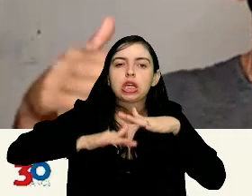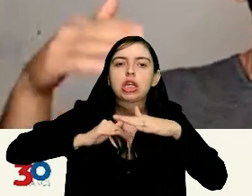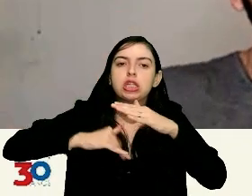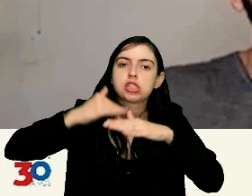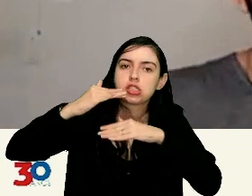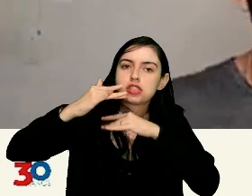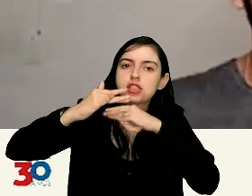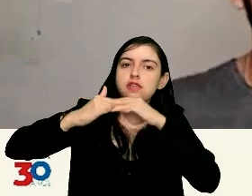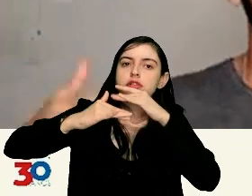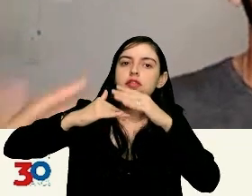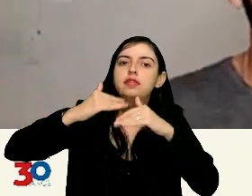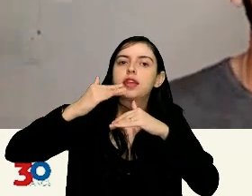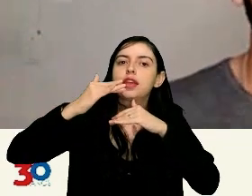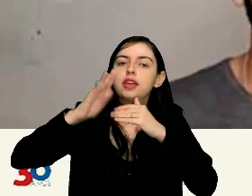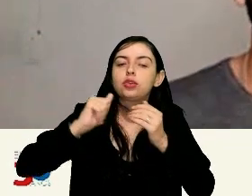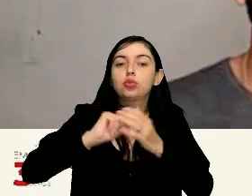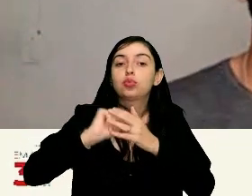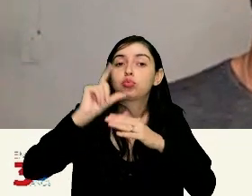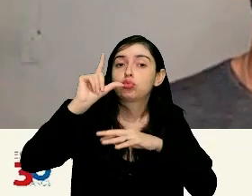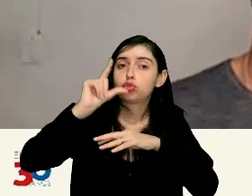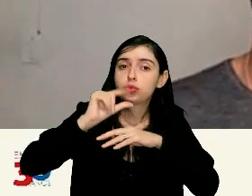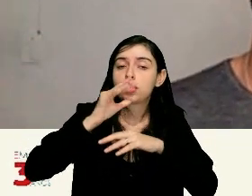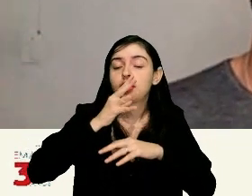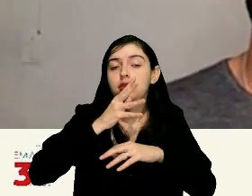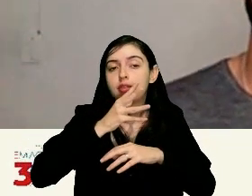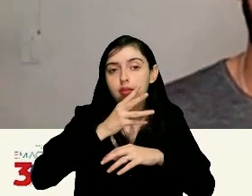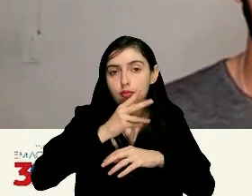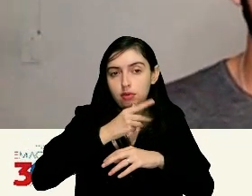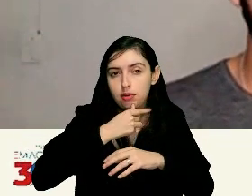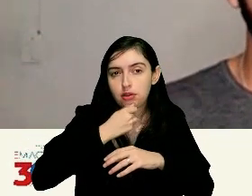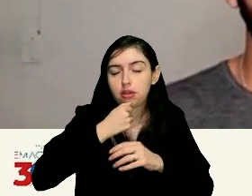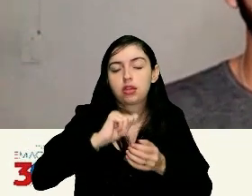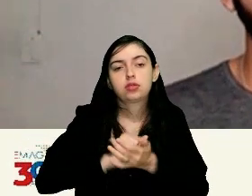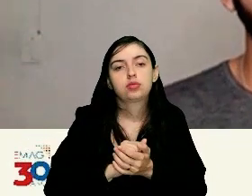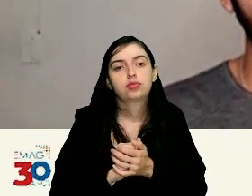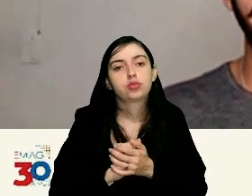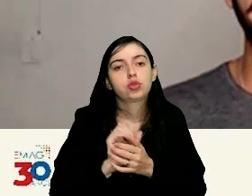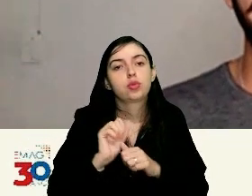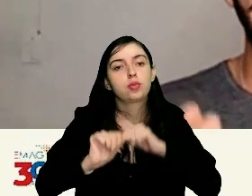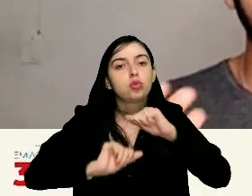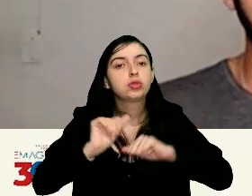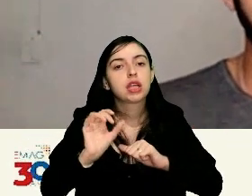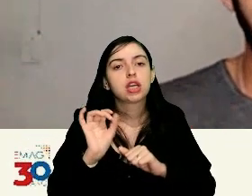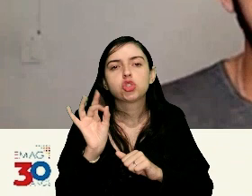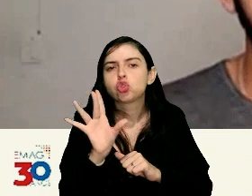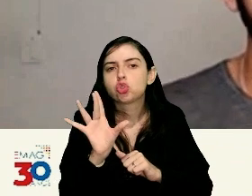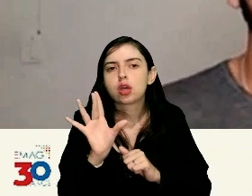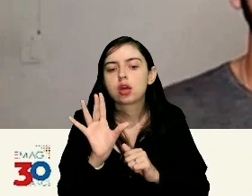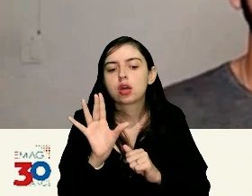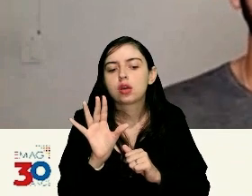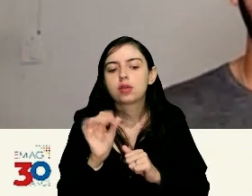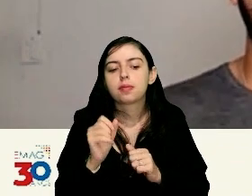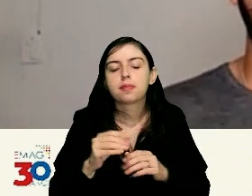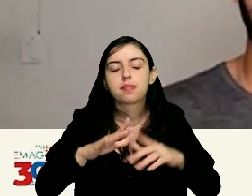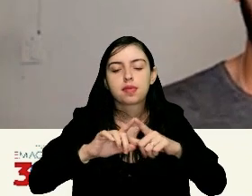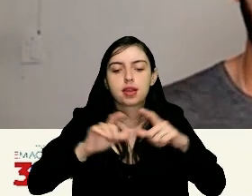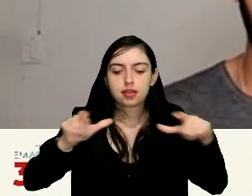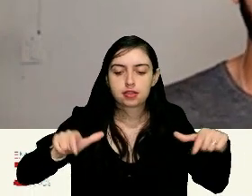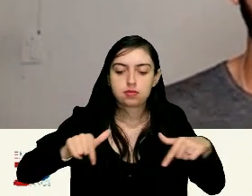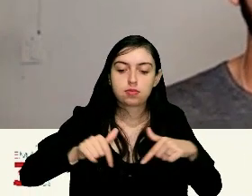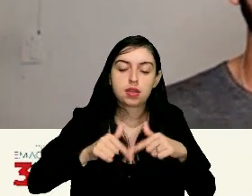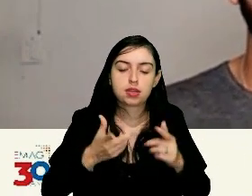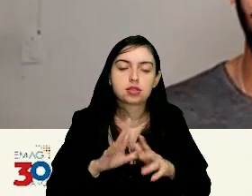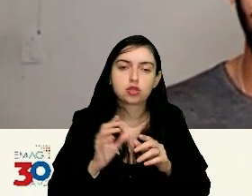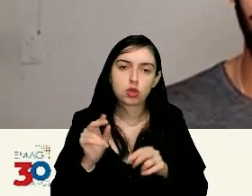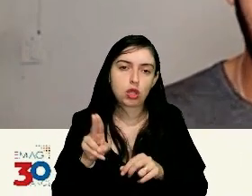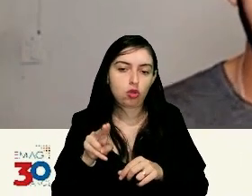nadadas curtas, lentas, e que isso tudo só vai mudar quando houverem mais espaços como esses, e principalmente